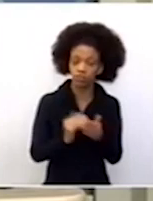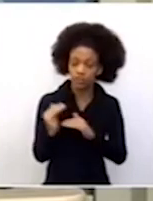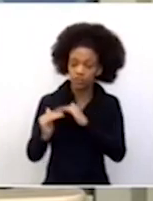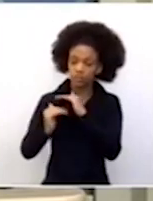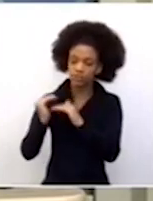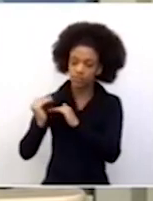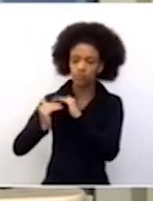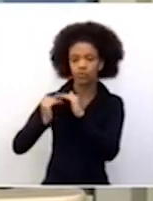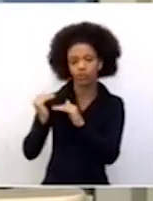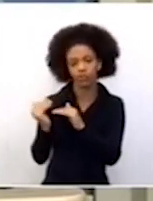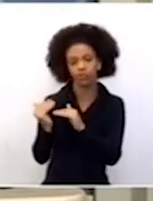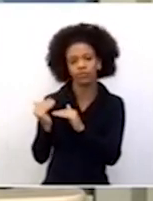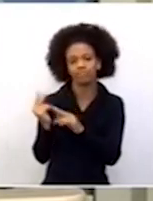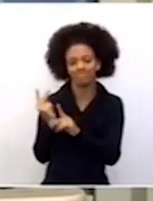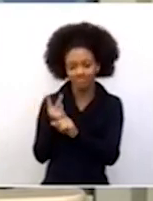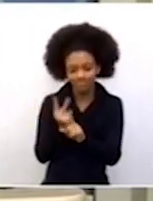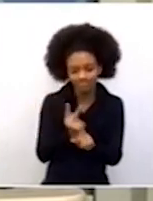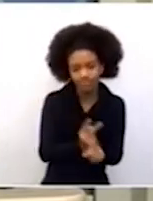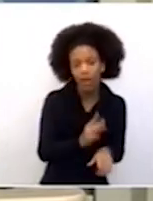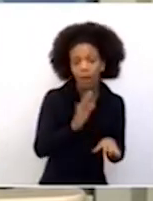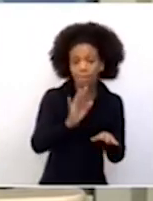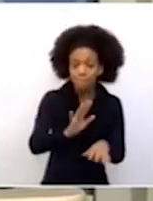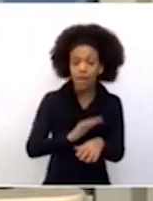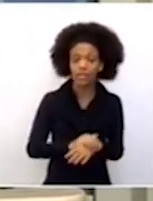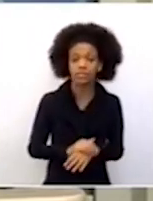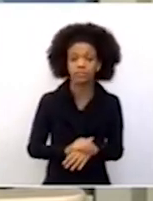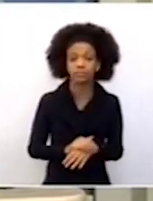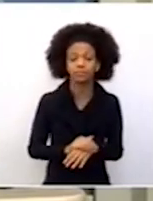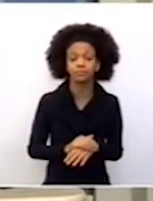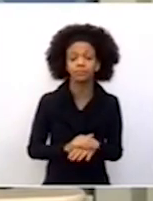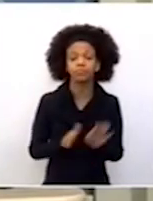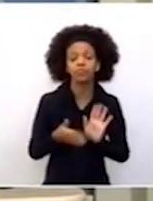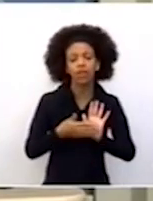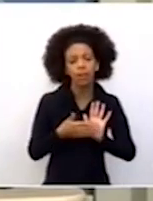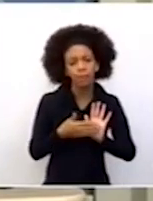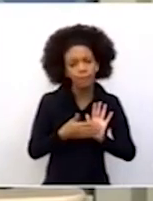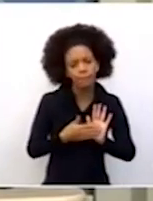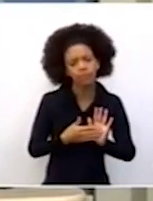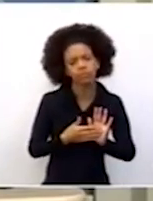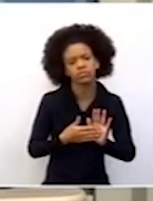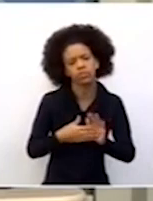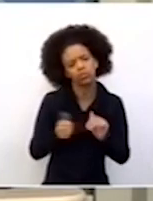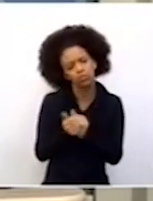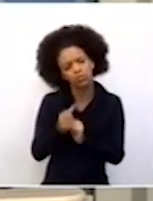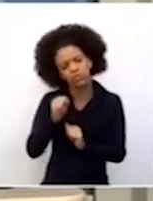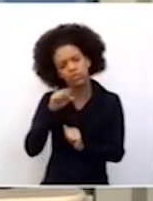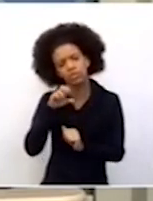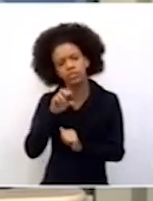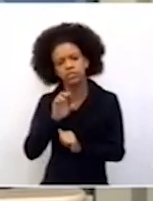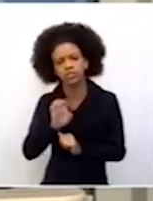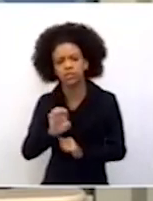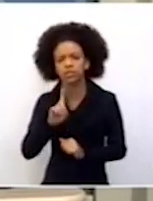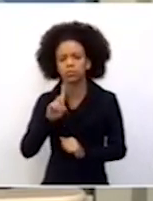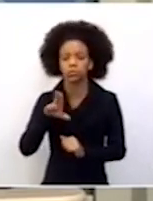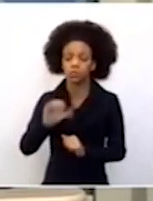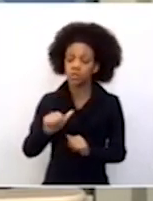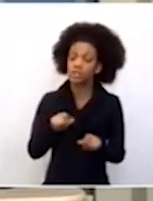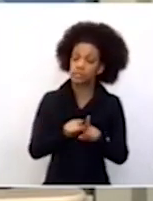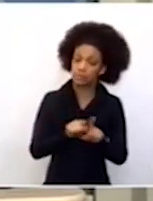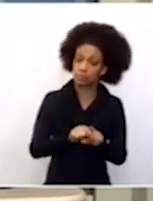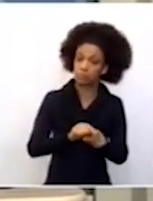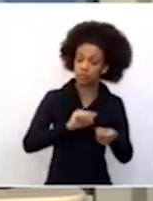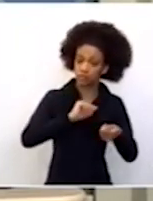dar sequência. Então, a proposta que nós temos aqui, né, da SEDUC, junto com a EFAP, é que os estudos continuem, né, os alunos não